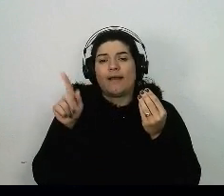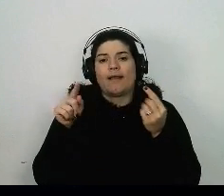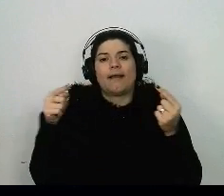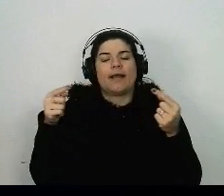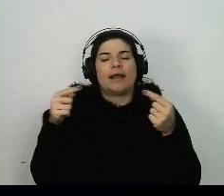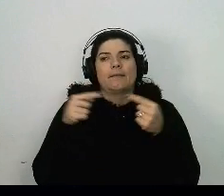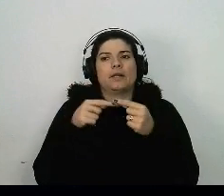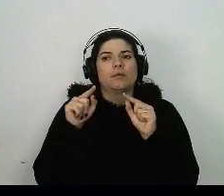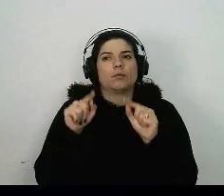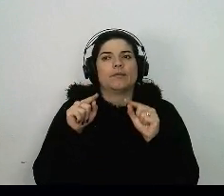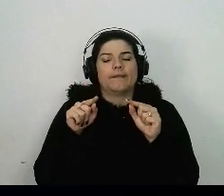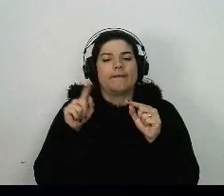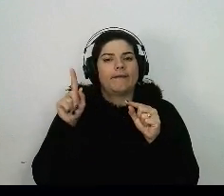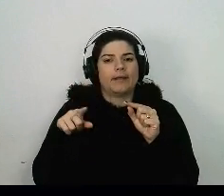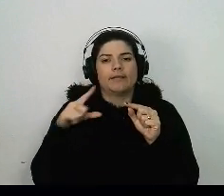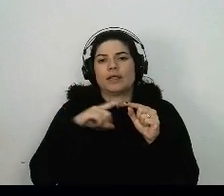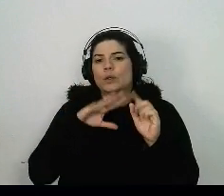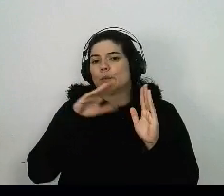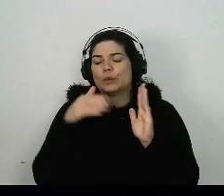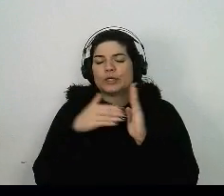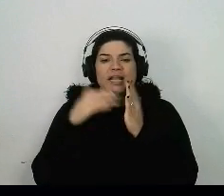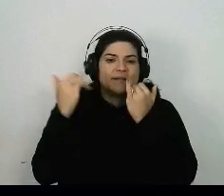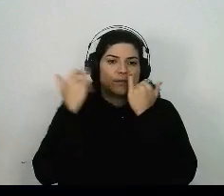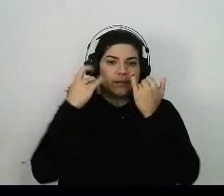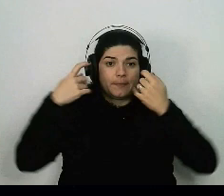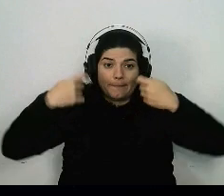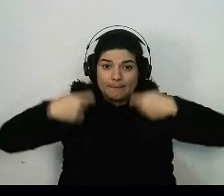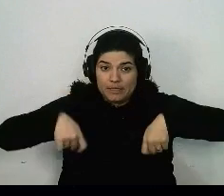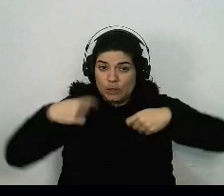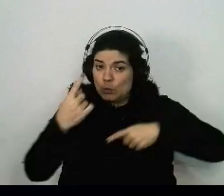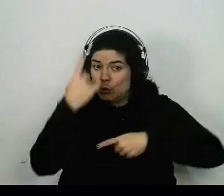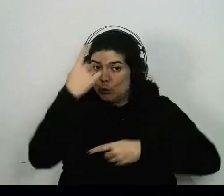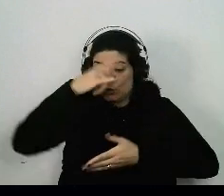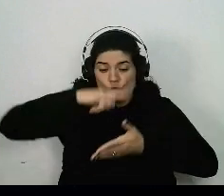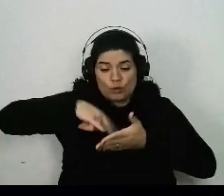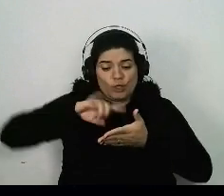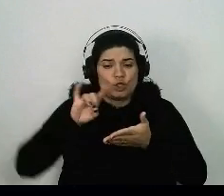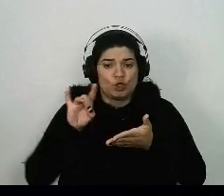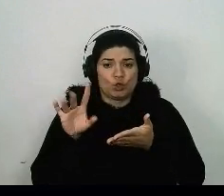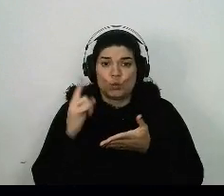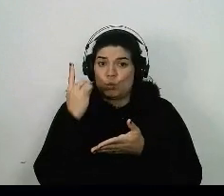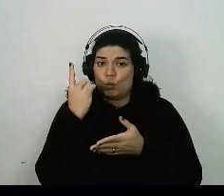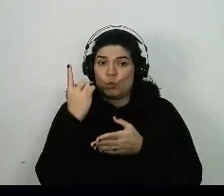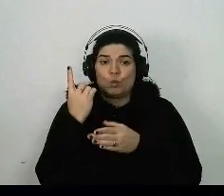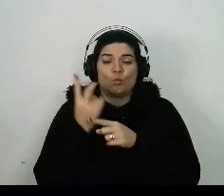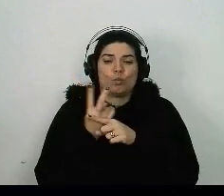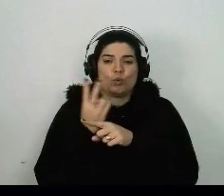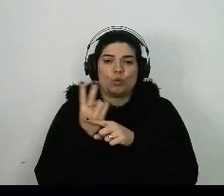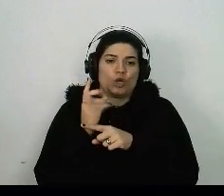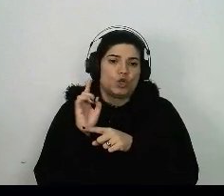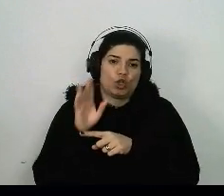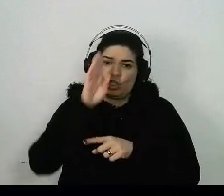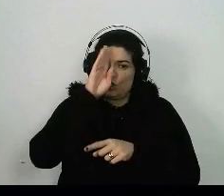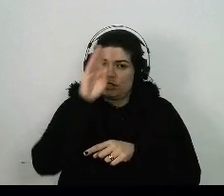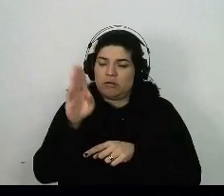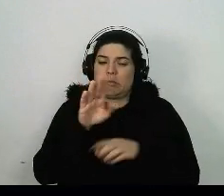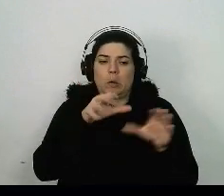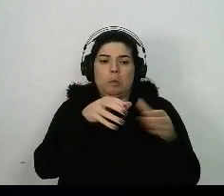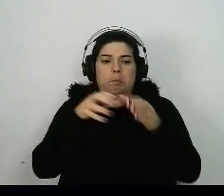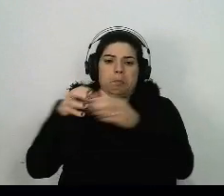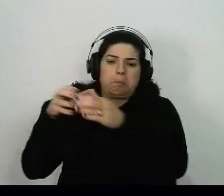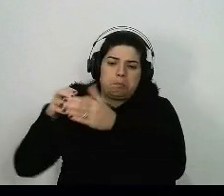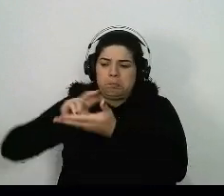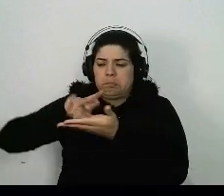dele é que ele vem toda a informação necessária num único documento, numa única busca. Eu não preciso agrupar vários documentos para